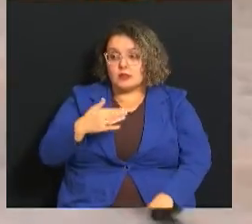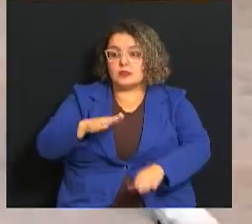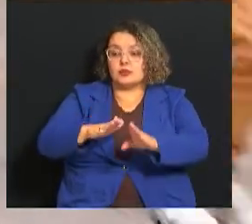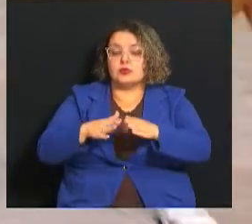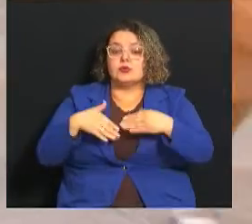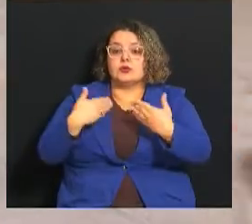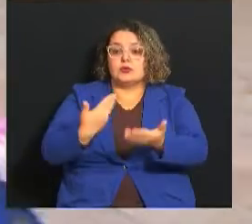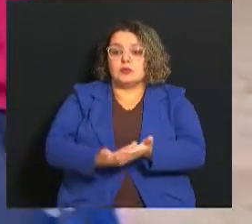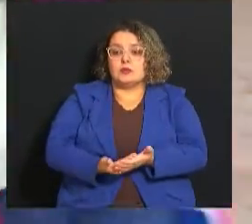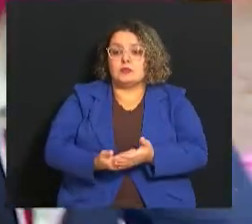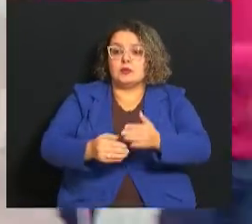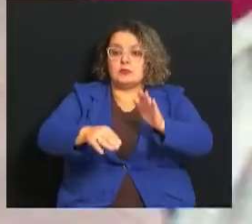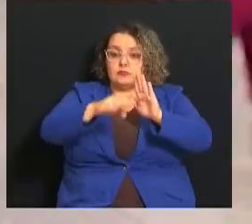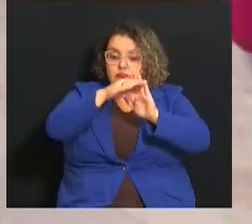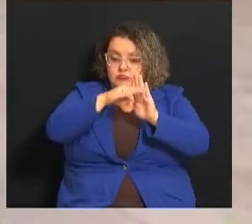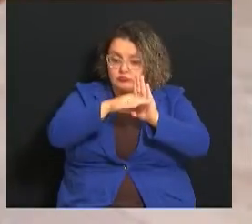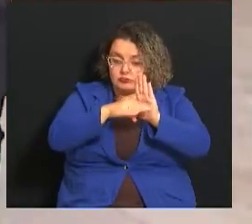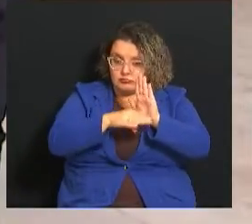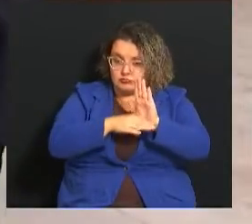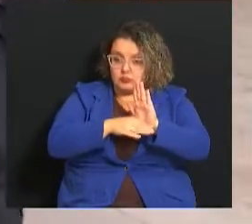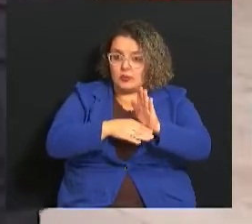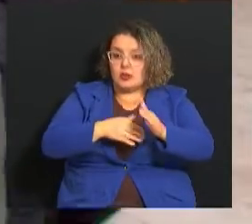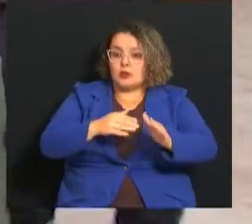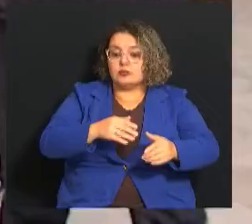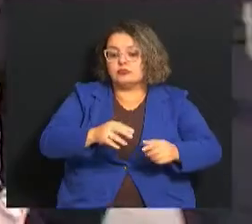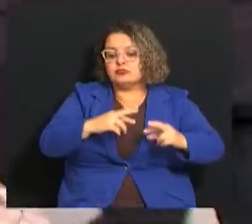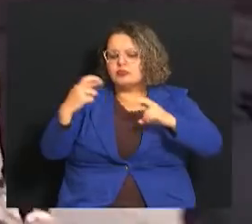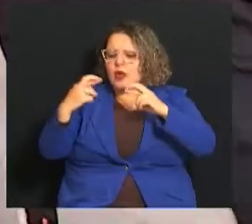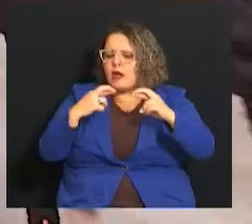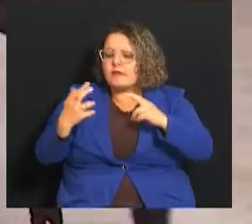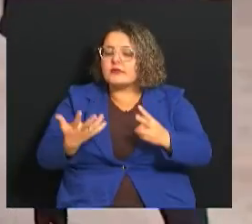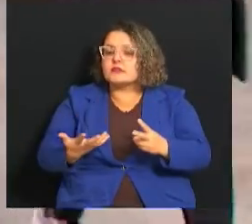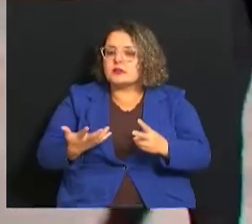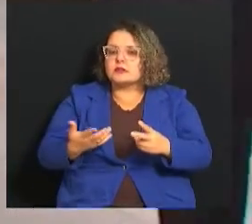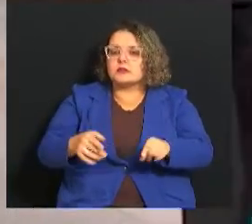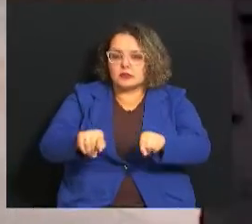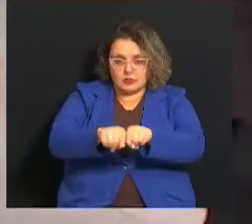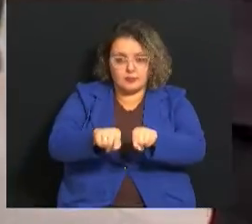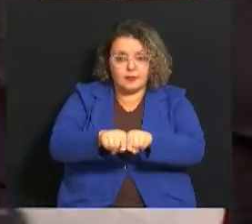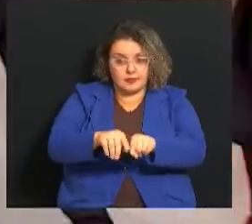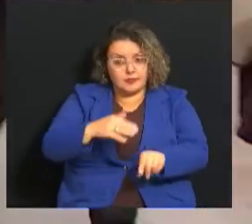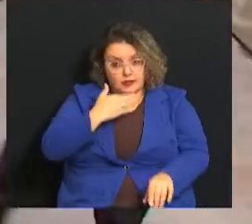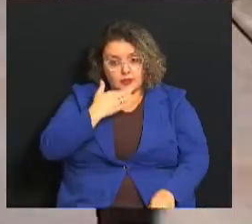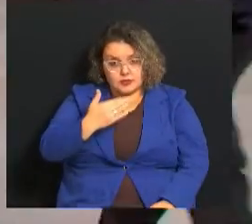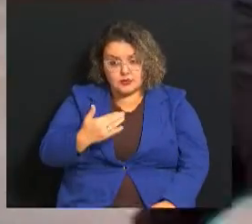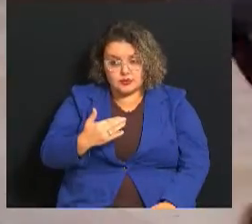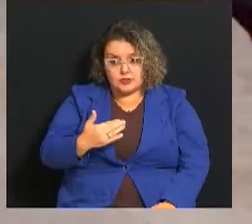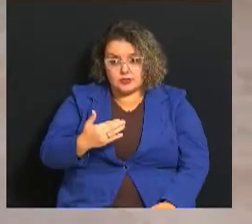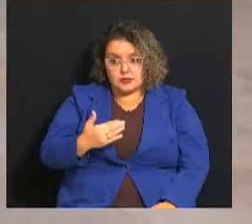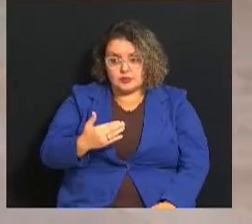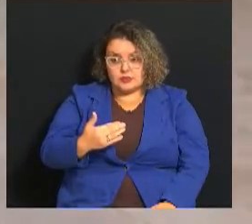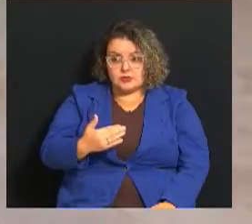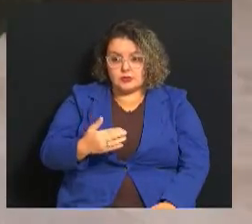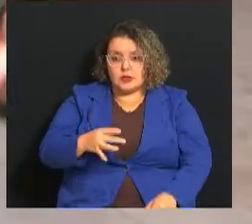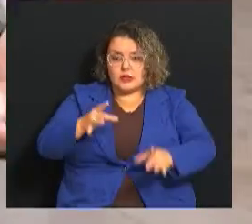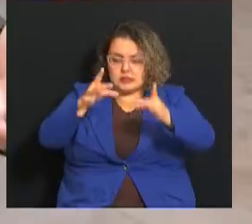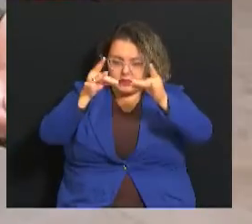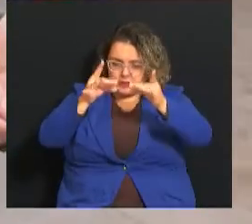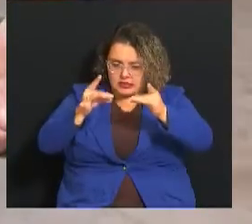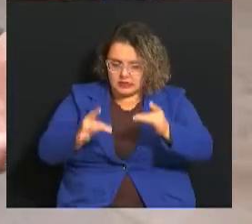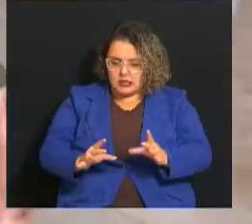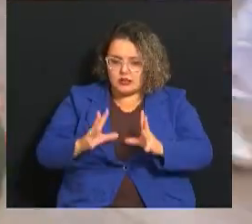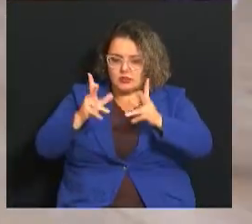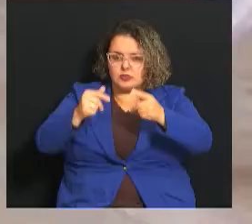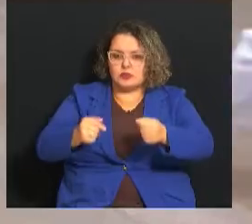a sistemática do processo de fiscalização. Também pede para que seja descrito todo o